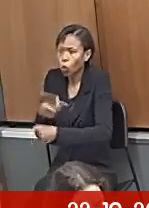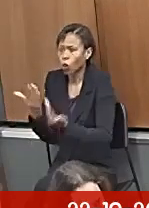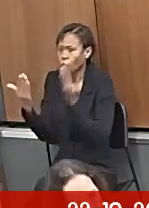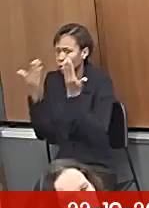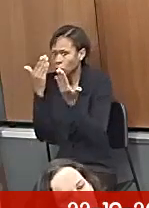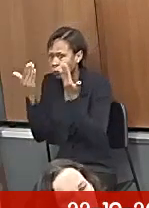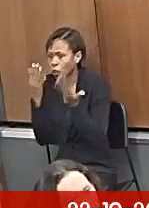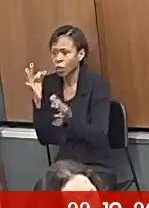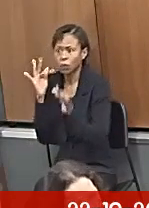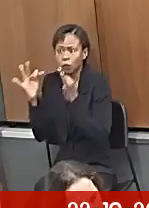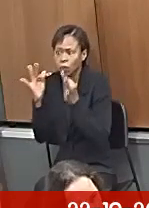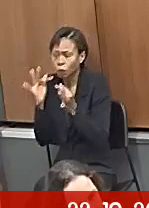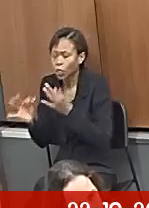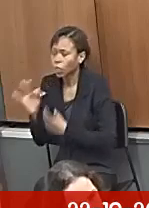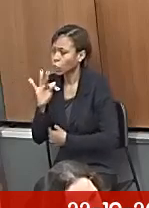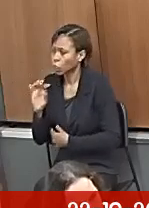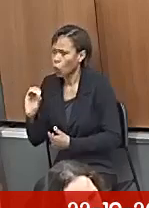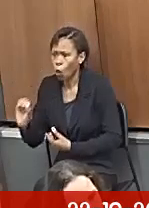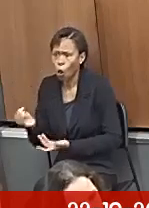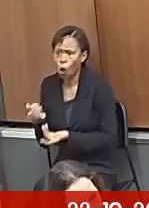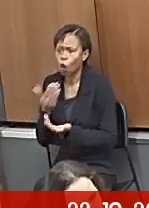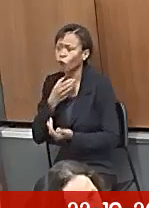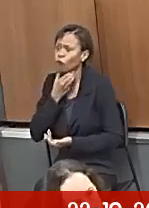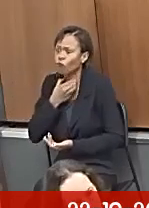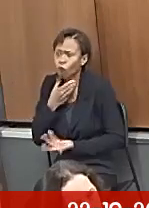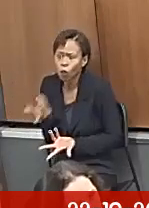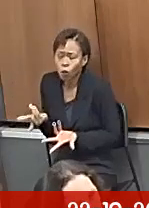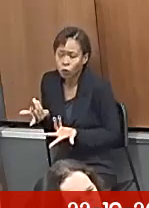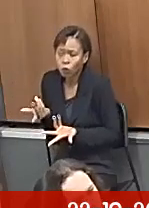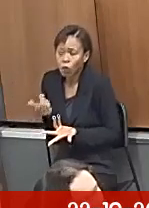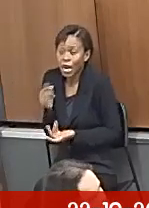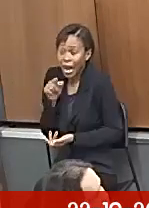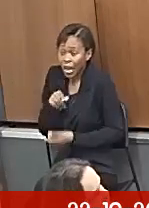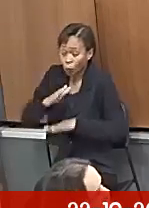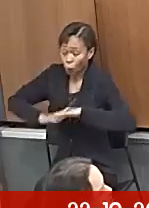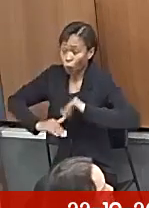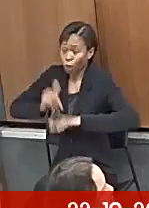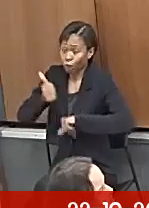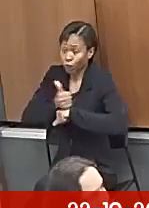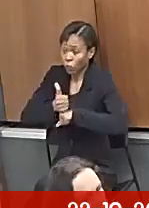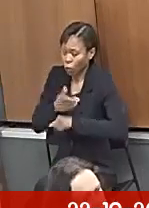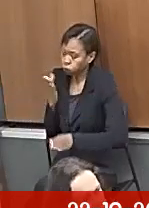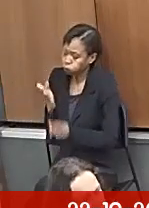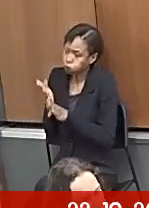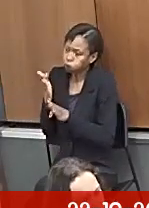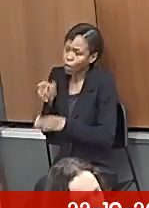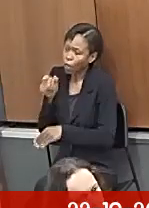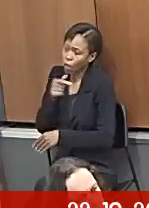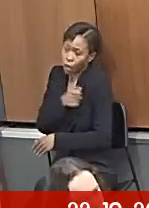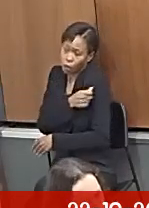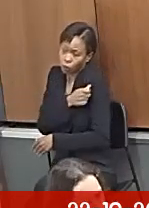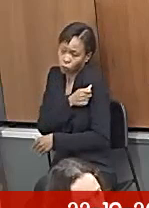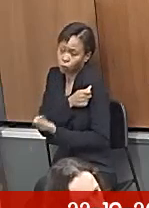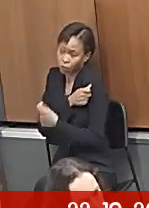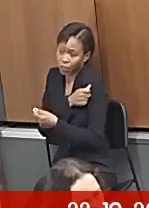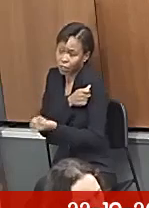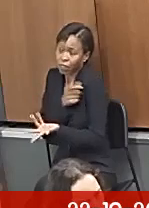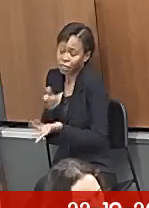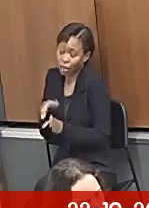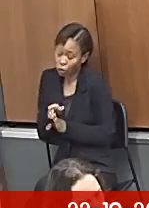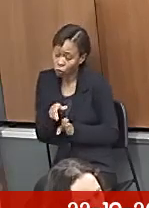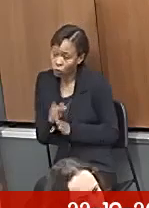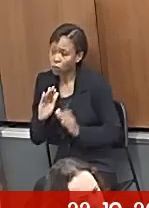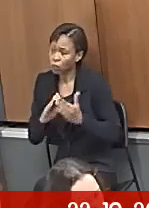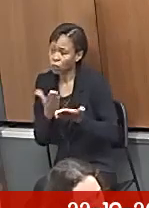com fonoaudiólogo, e esses profissionais diagnosticam o que esse aluno precisa. E a escola vai seguir aquilo. A escola que não tem estrutura